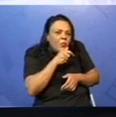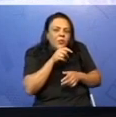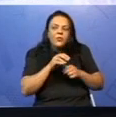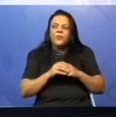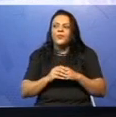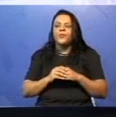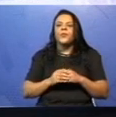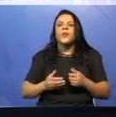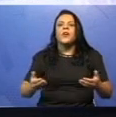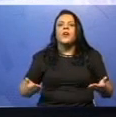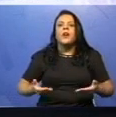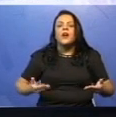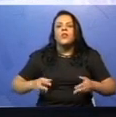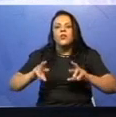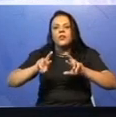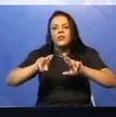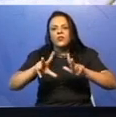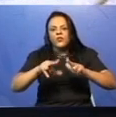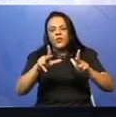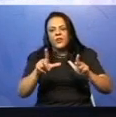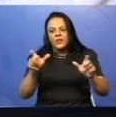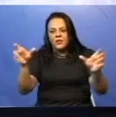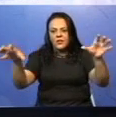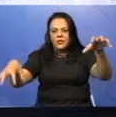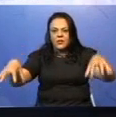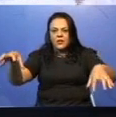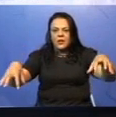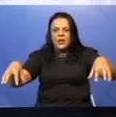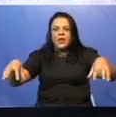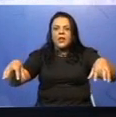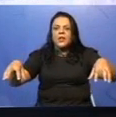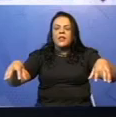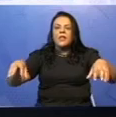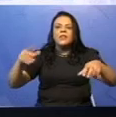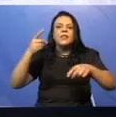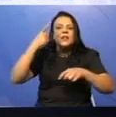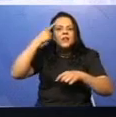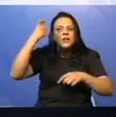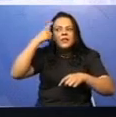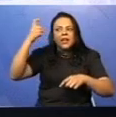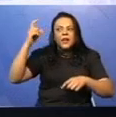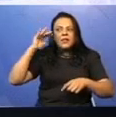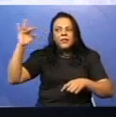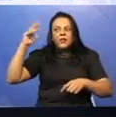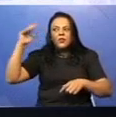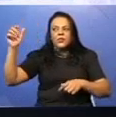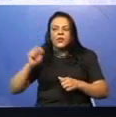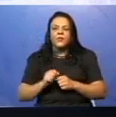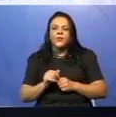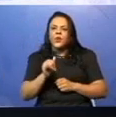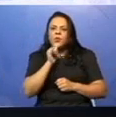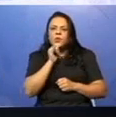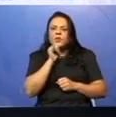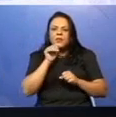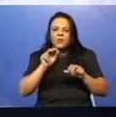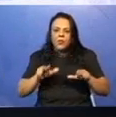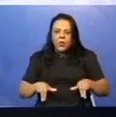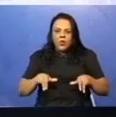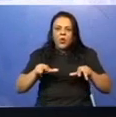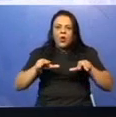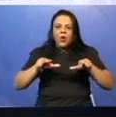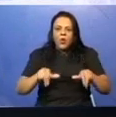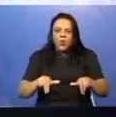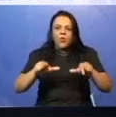Agora, a diferença entre as ideias de Lamarck e a teoria da evolução de Darwin e Wallace. Flamingo cor-de-rosa.